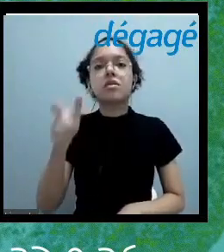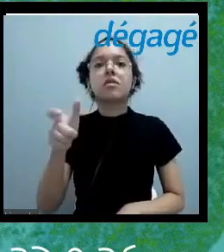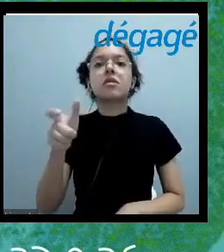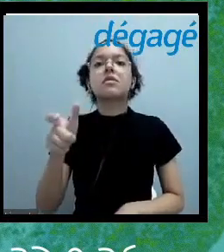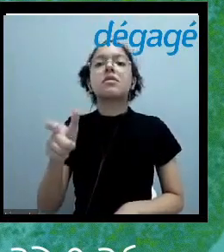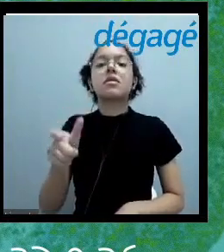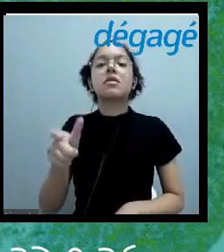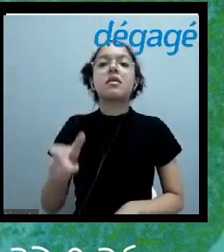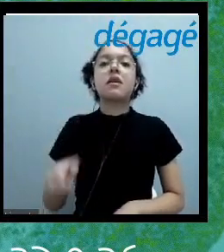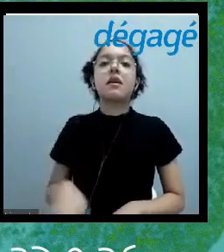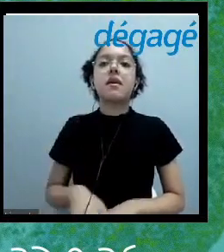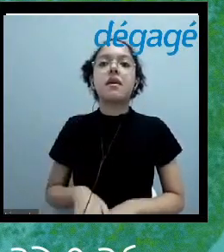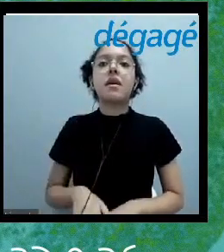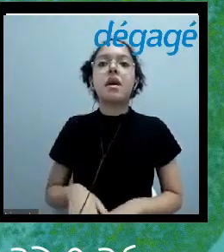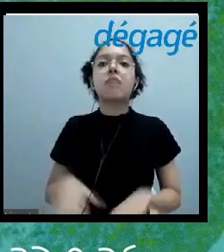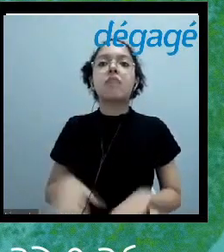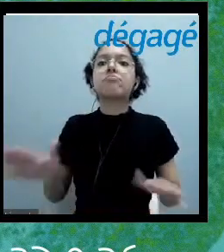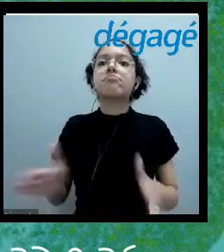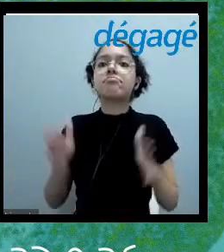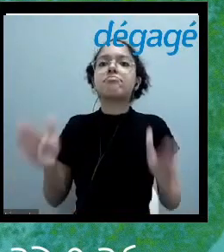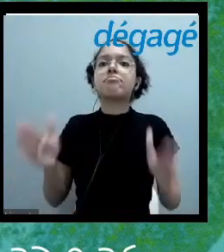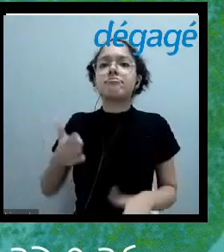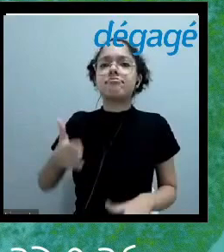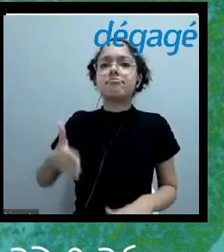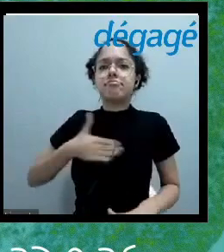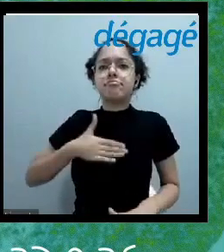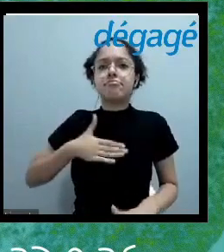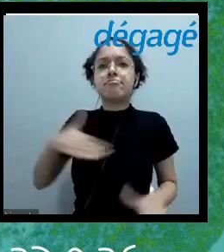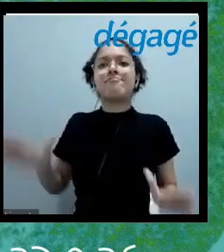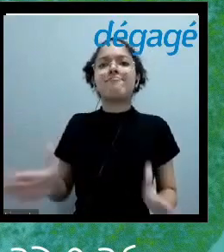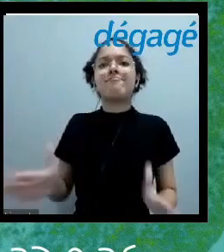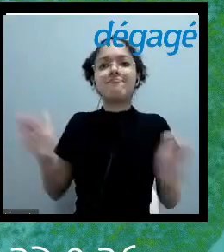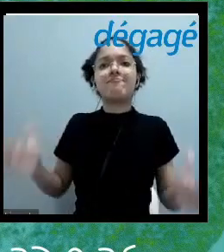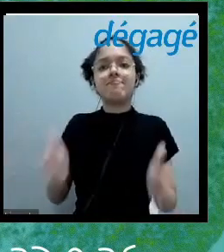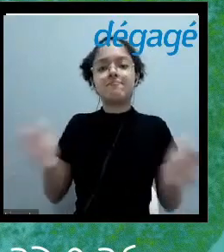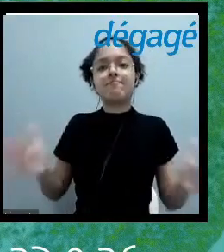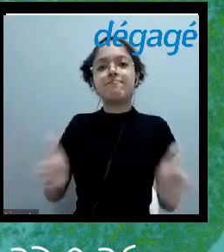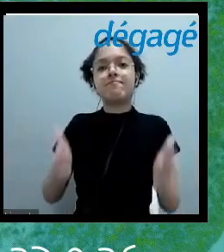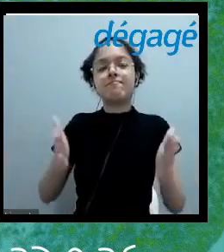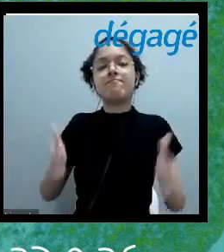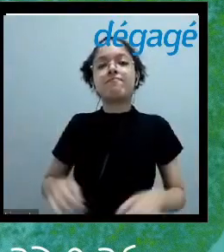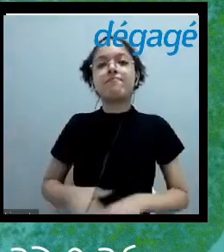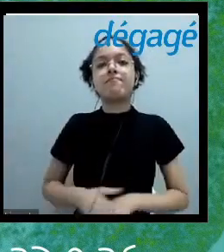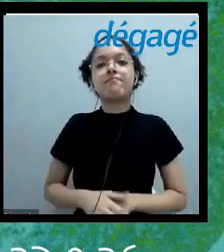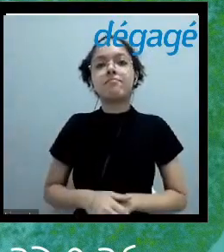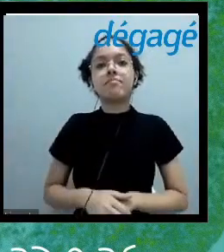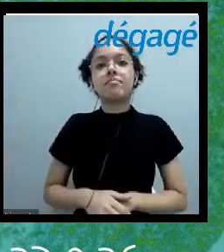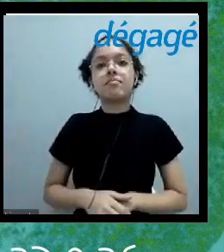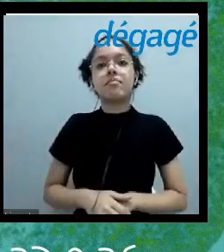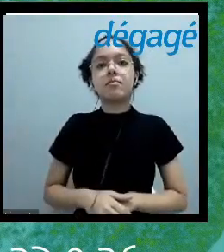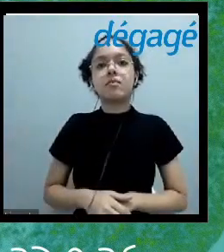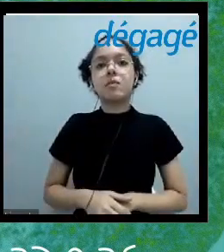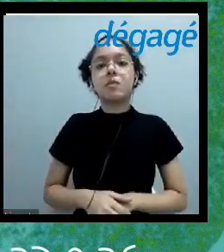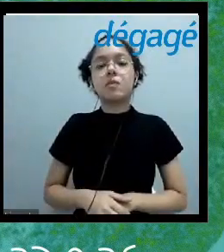mas me estimulou muito, a gente morou no mesmo prédio, assim. E aí quando eu comecei a usar meio que essa coisa